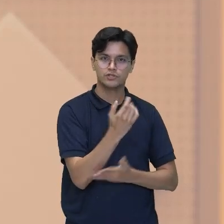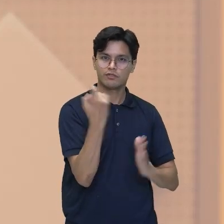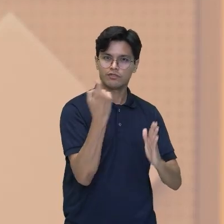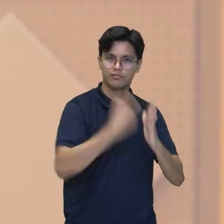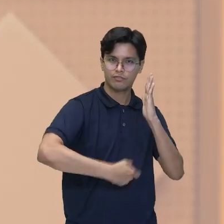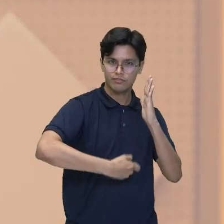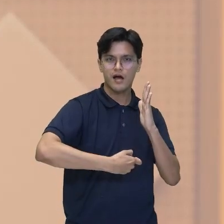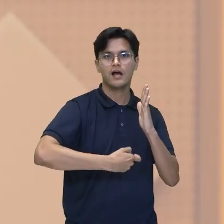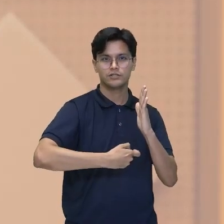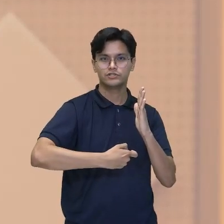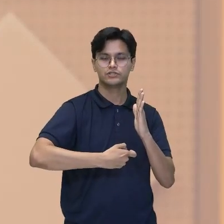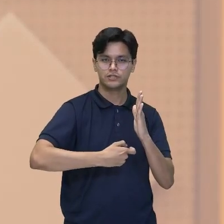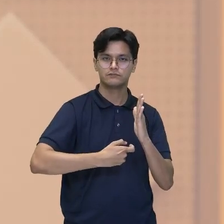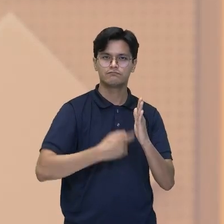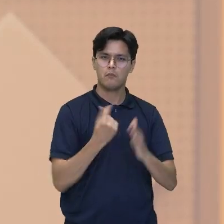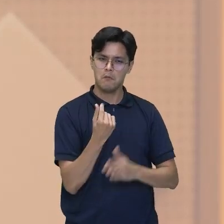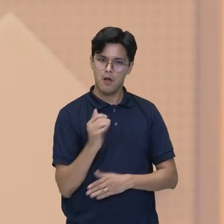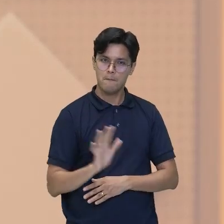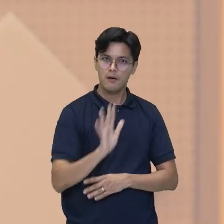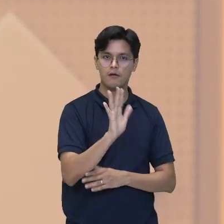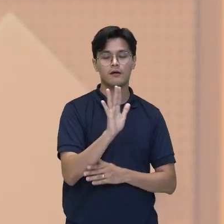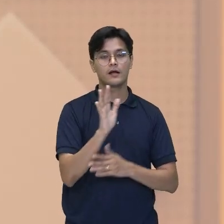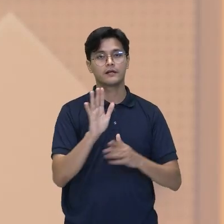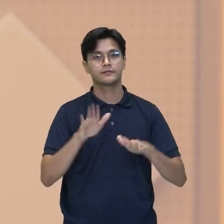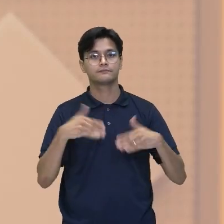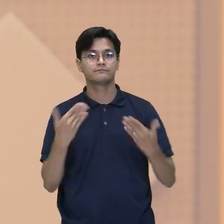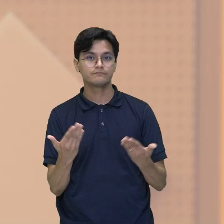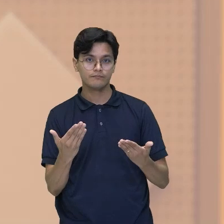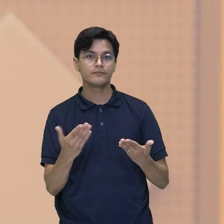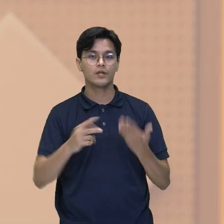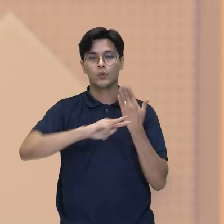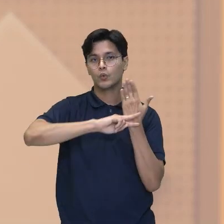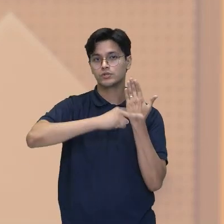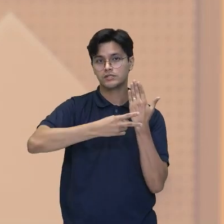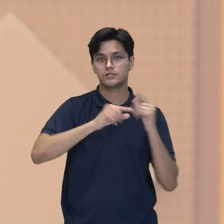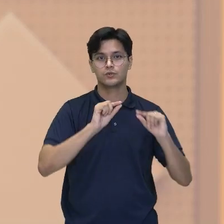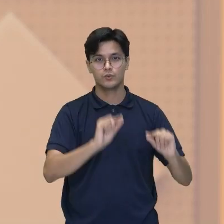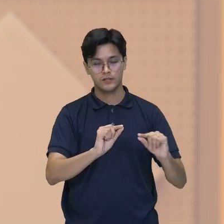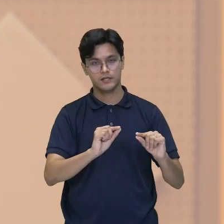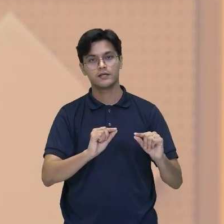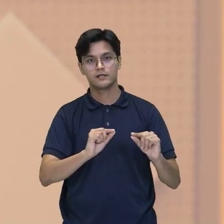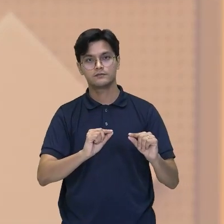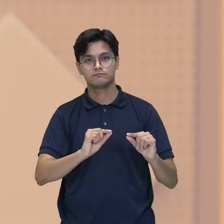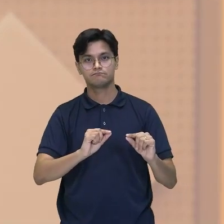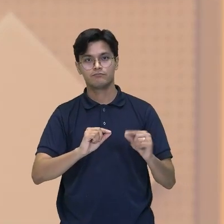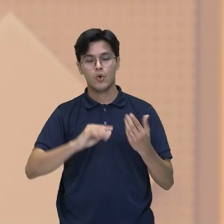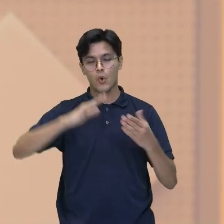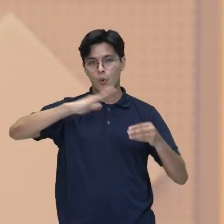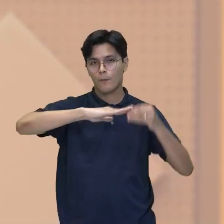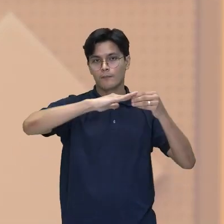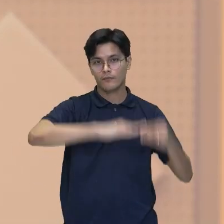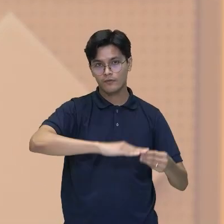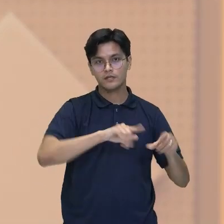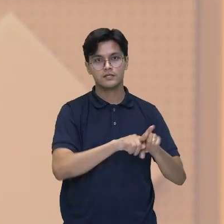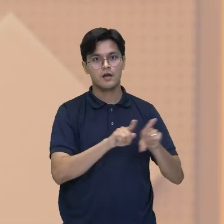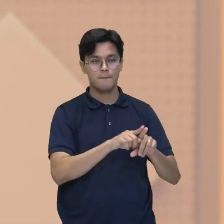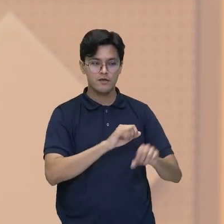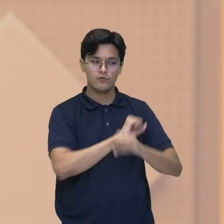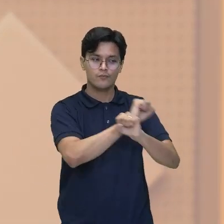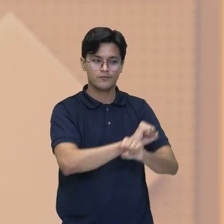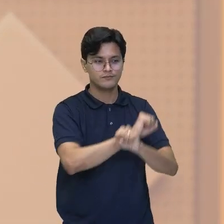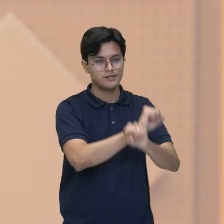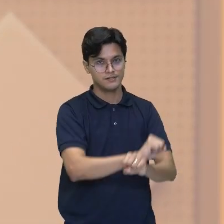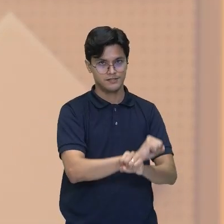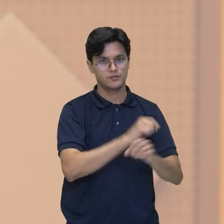altos impostos e também vai ocasionar ali justamente a subjugação e também a escravização de vários